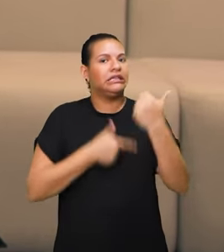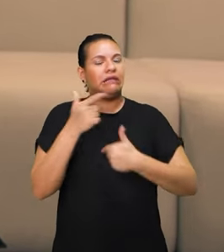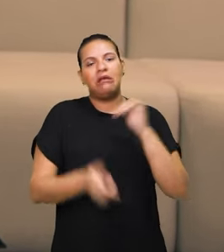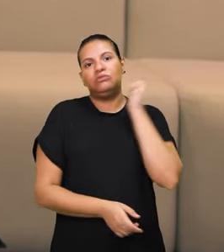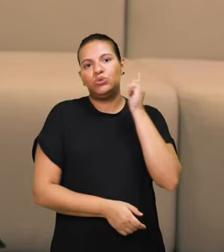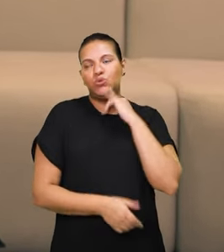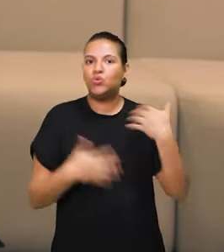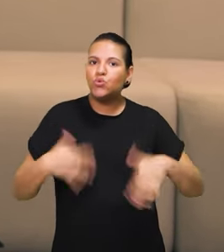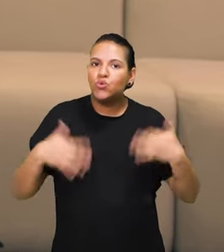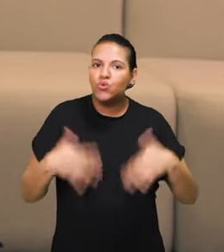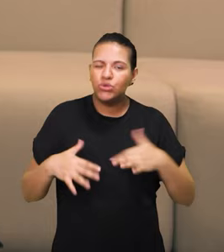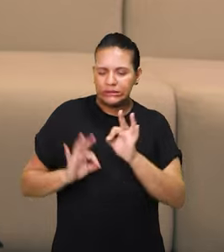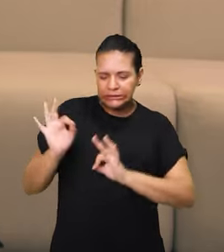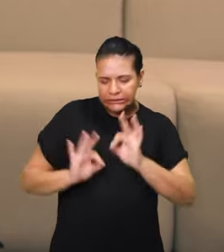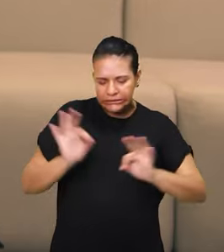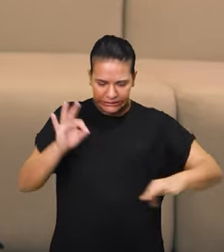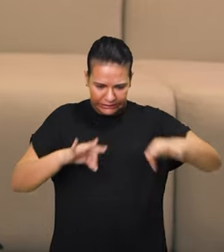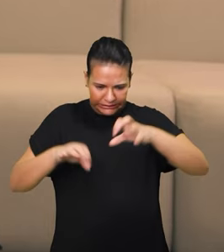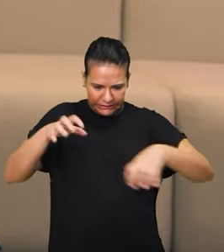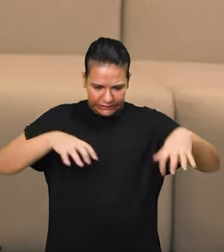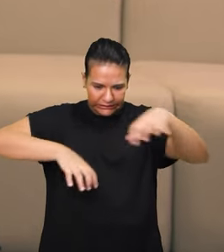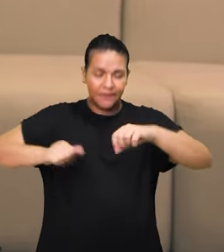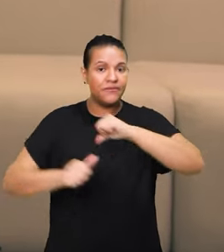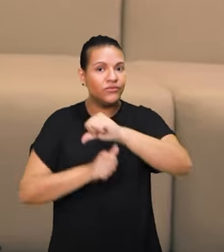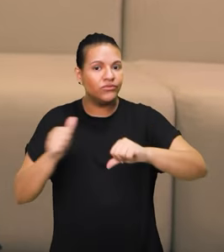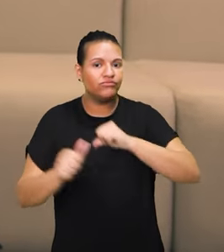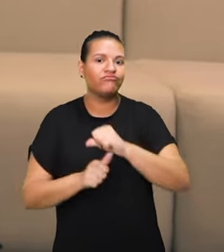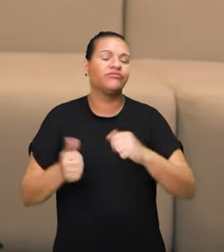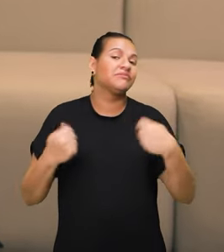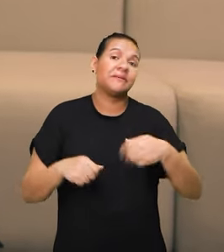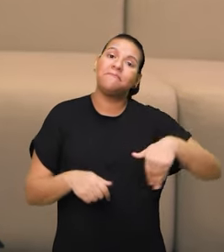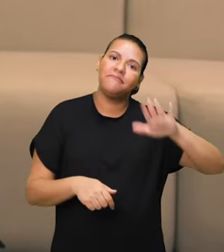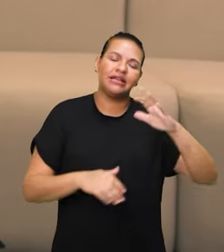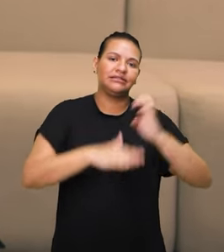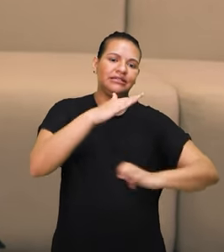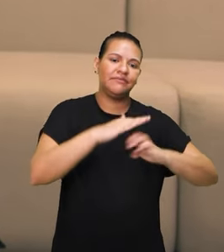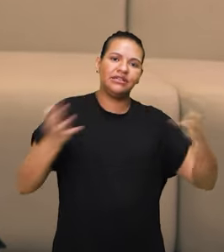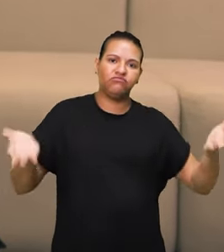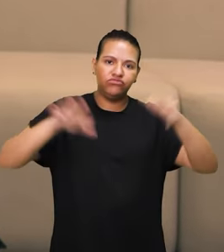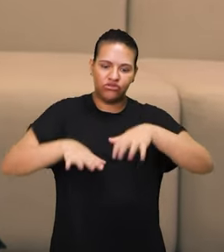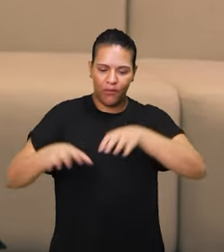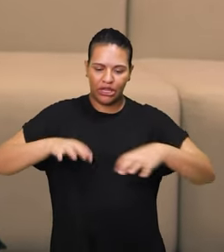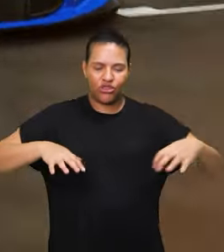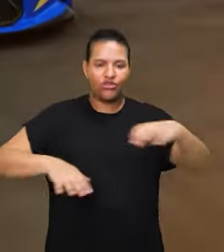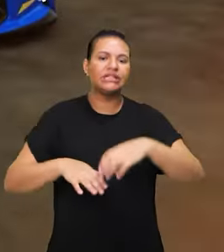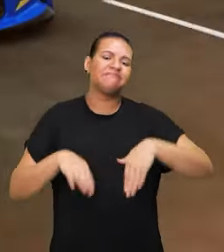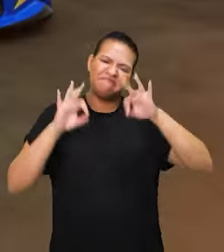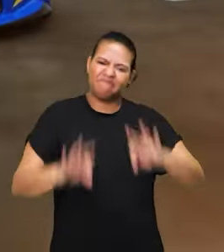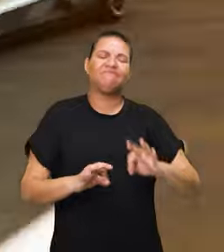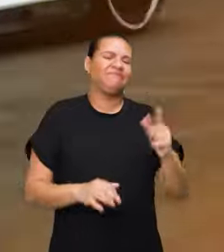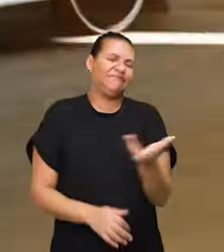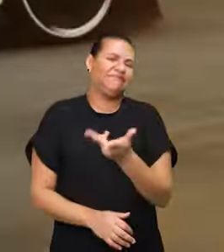trabalho aí bem grande né de padronização das Carrocerias teve um empenho aí bem bacana o time comercial de trazer mais montadoras pro jogo acho que isso vai ser